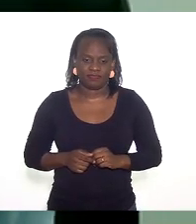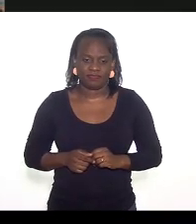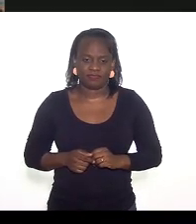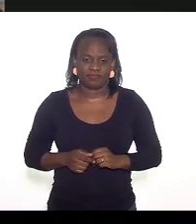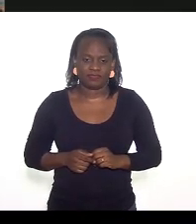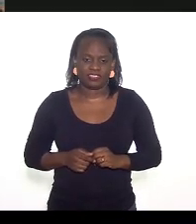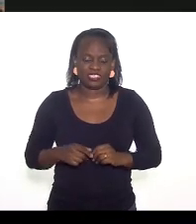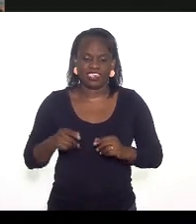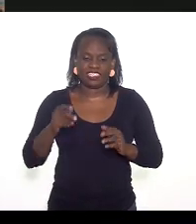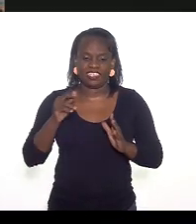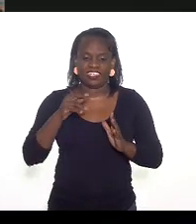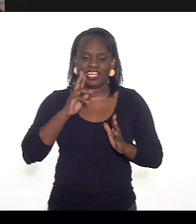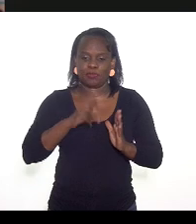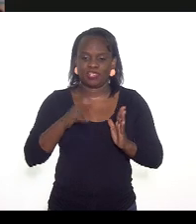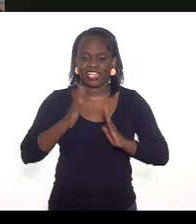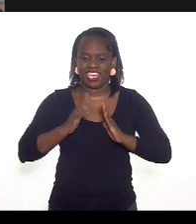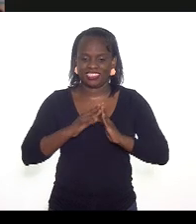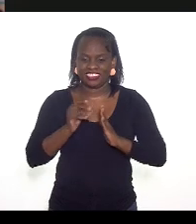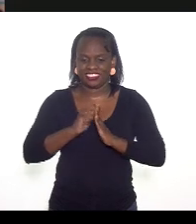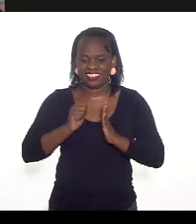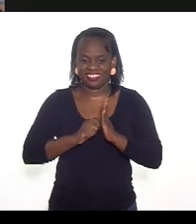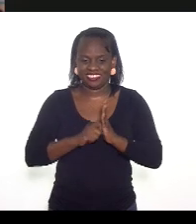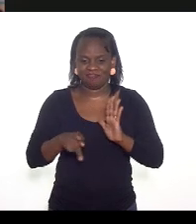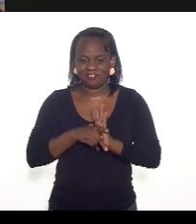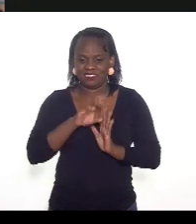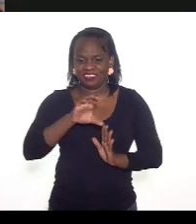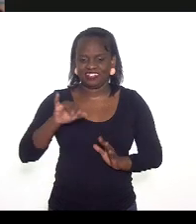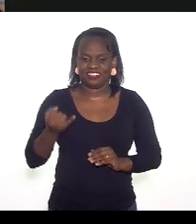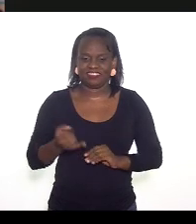Isso. Vai estudar um pouquinho. Dever de casa da